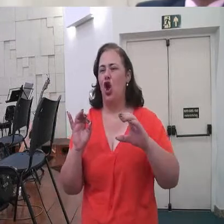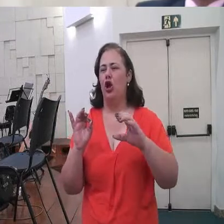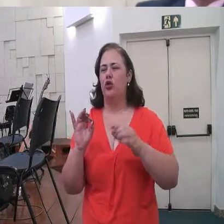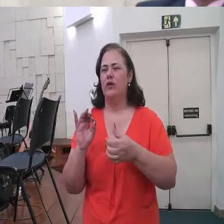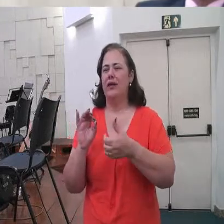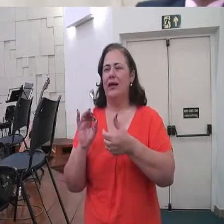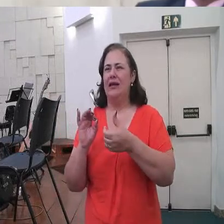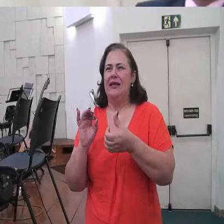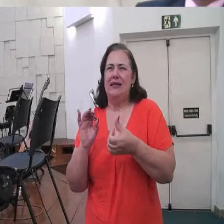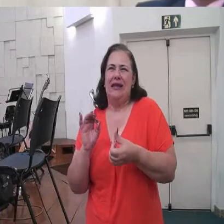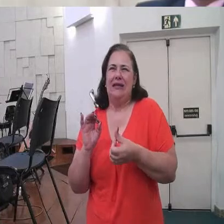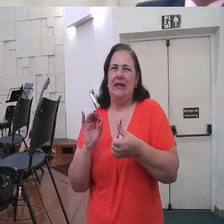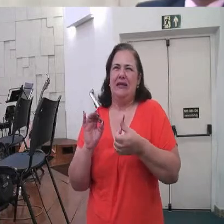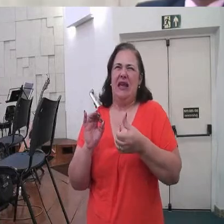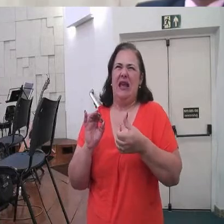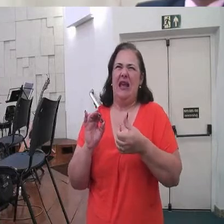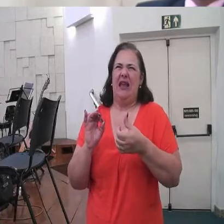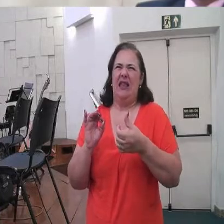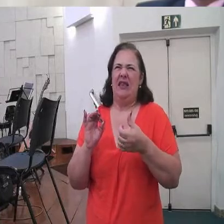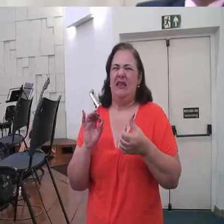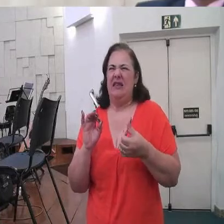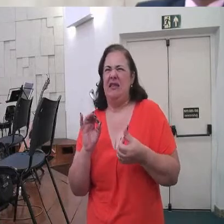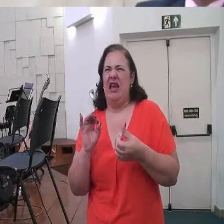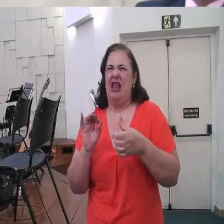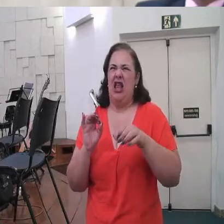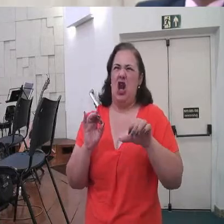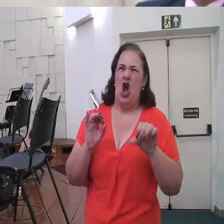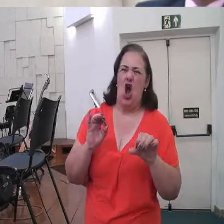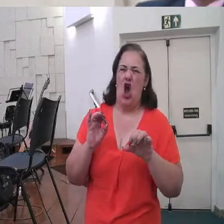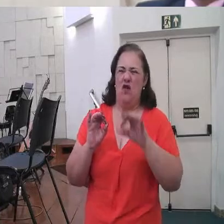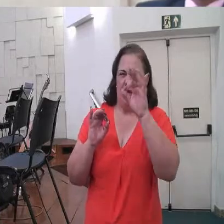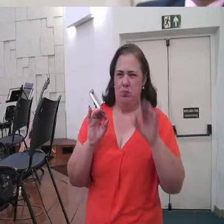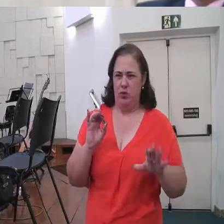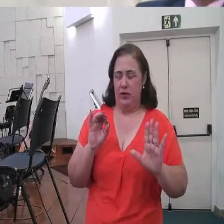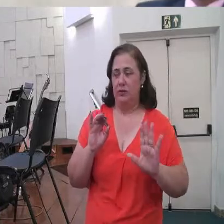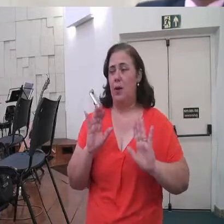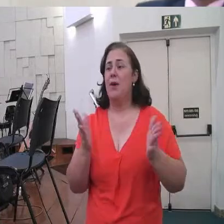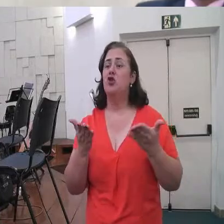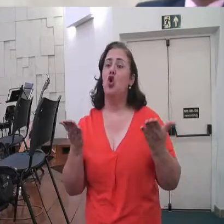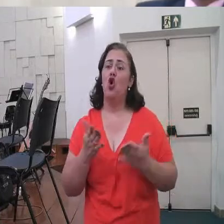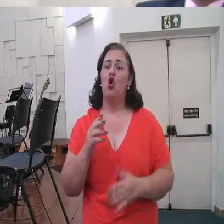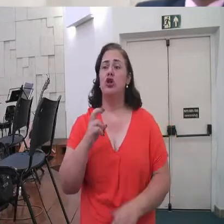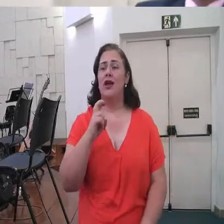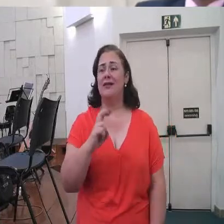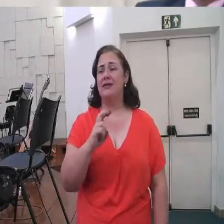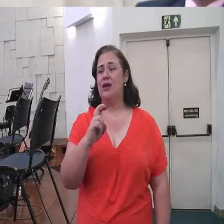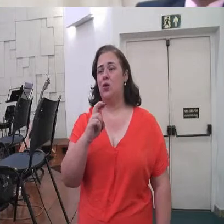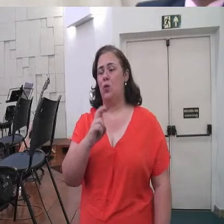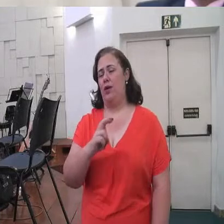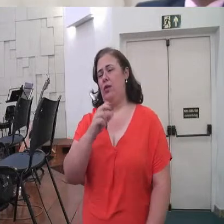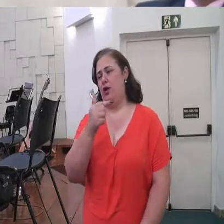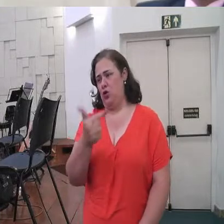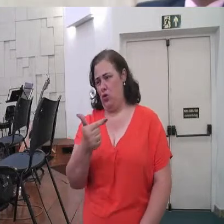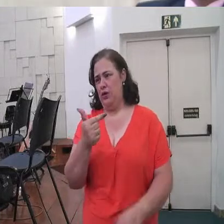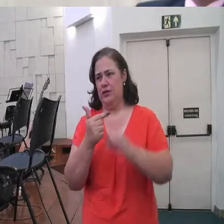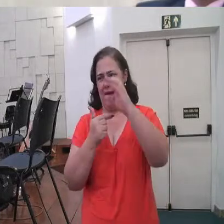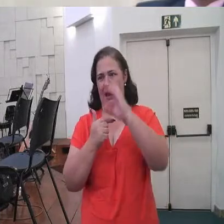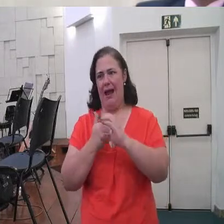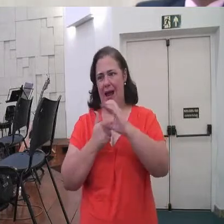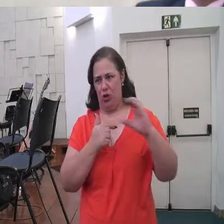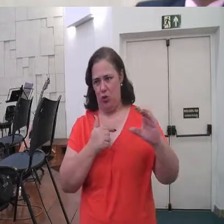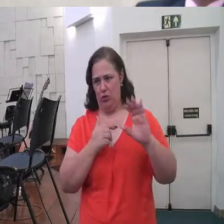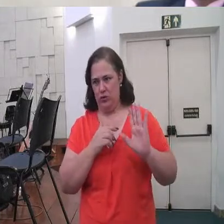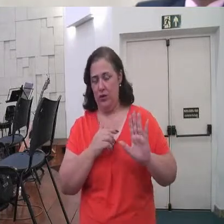60 e poucos por cento, quase 70%. Hoje esse número reduziu para 52% de católicos,